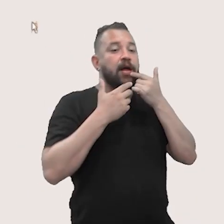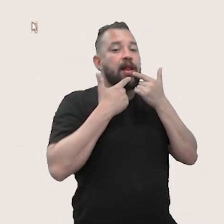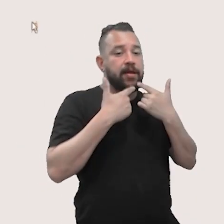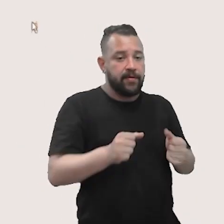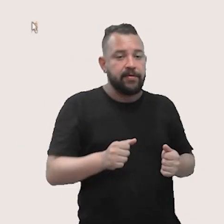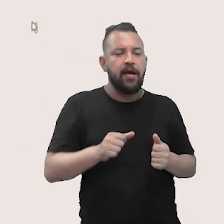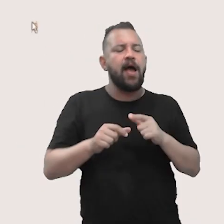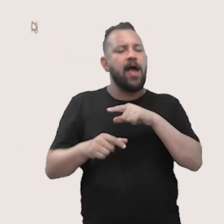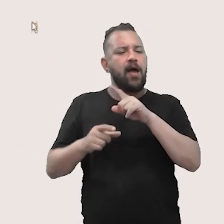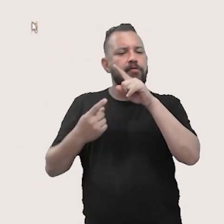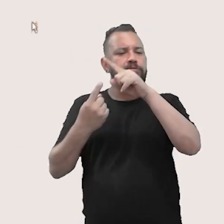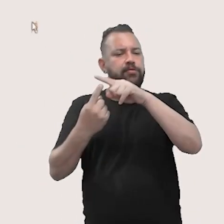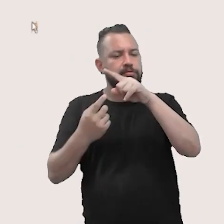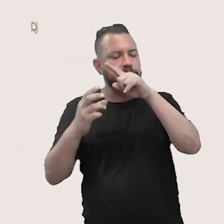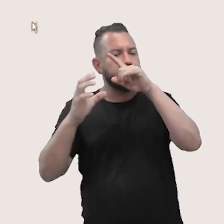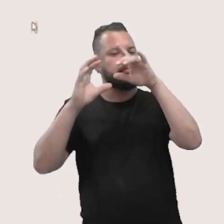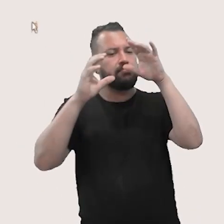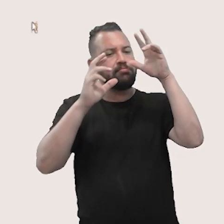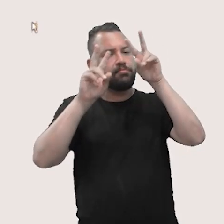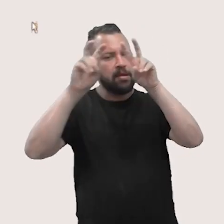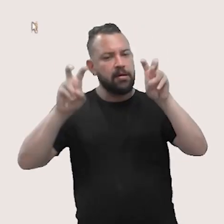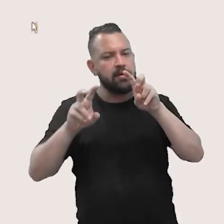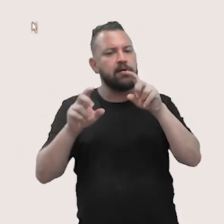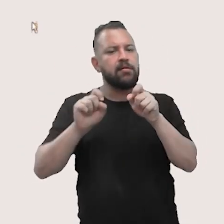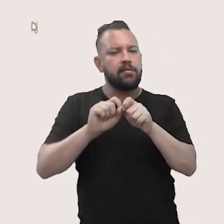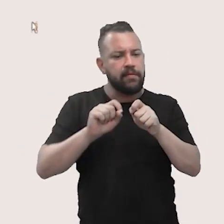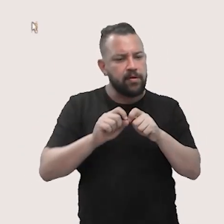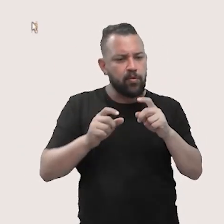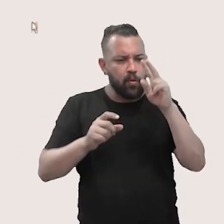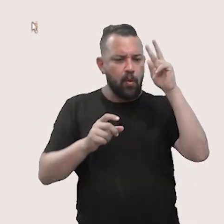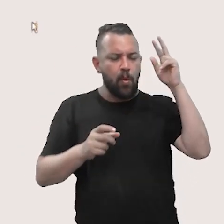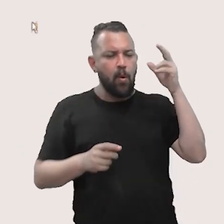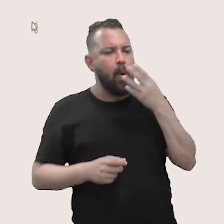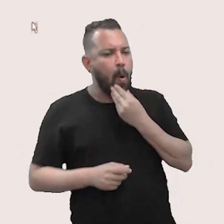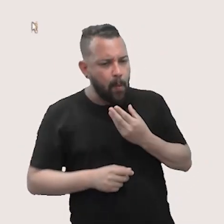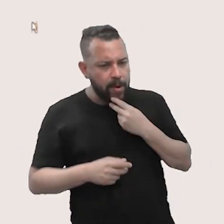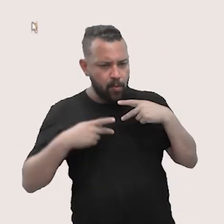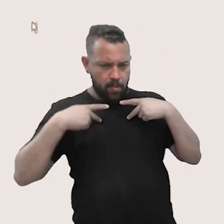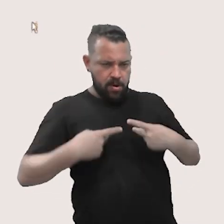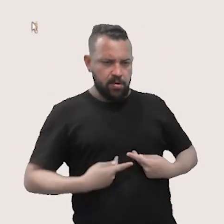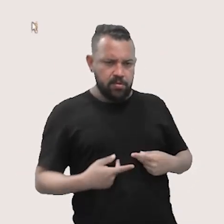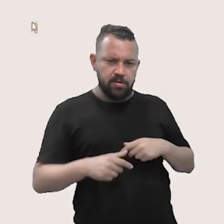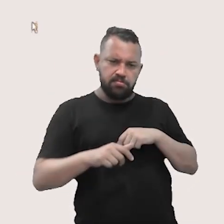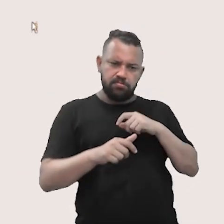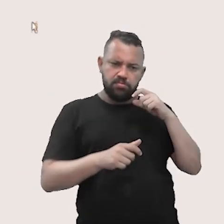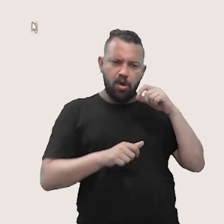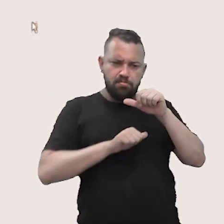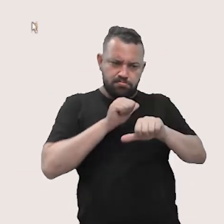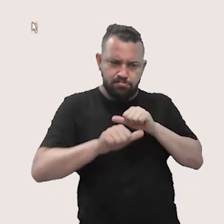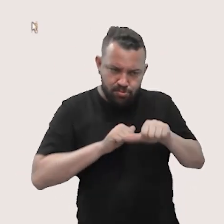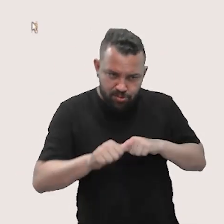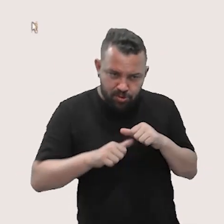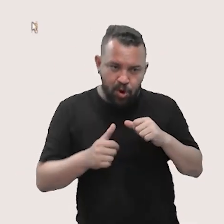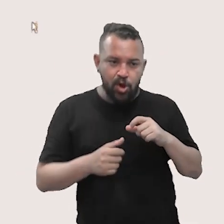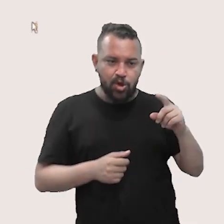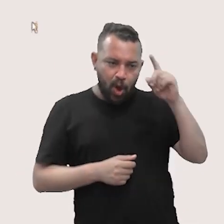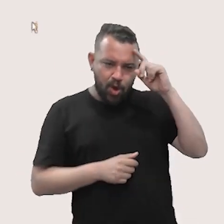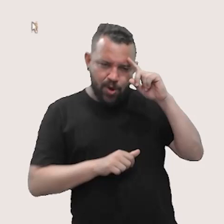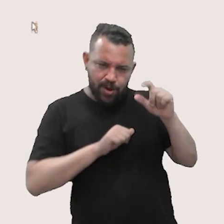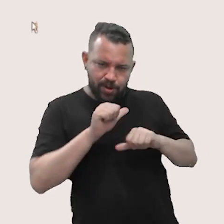variantes da língua que foram criadas pelos homens e são reinventadas a cada dia. Marca essa passagem